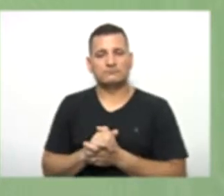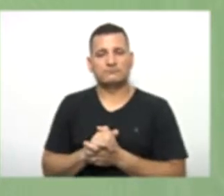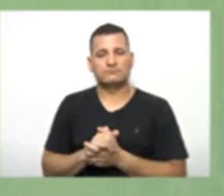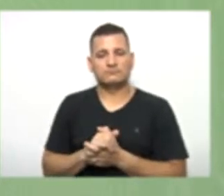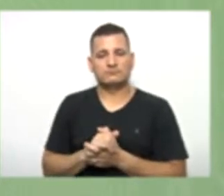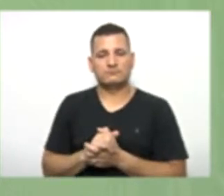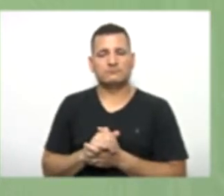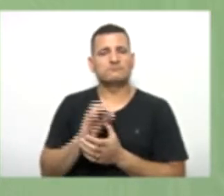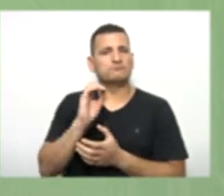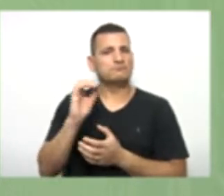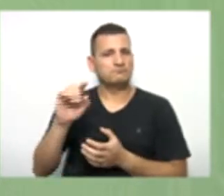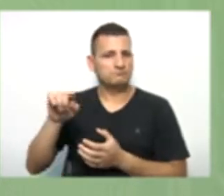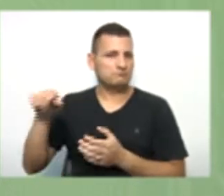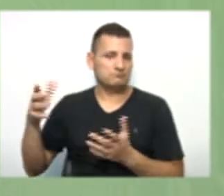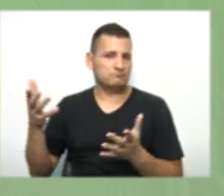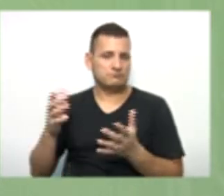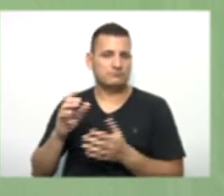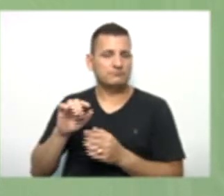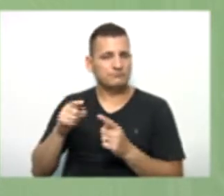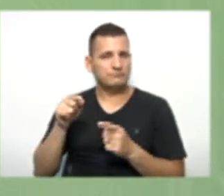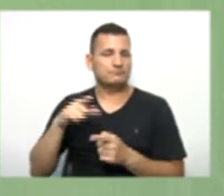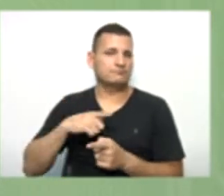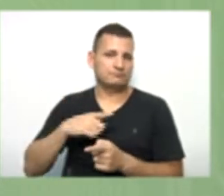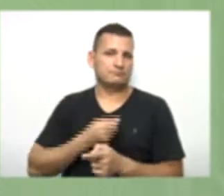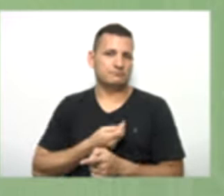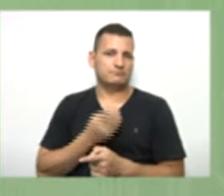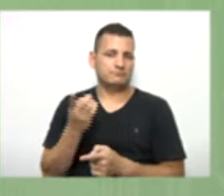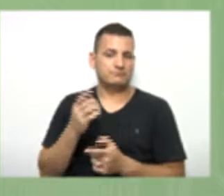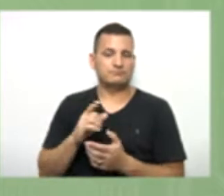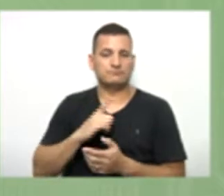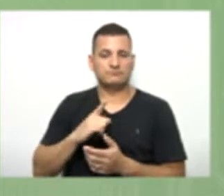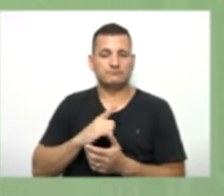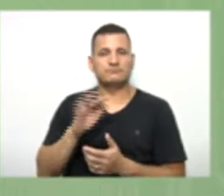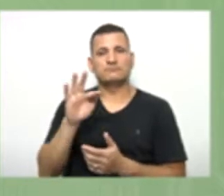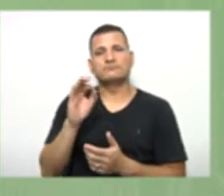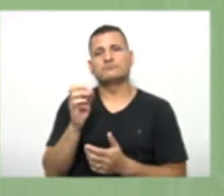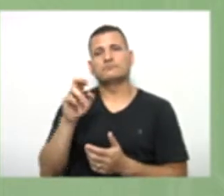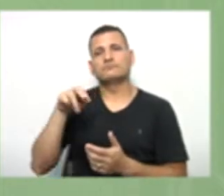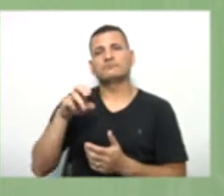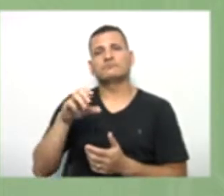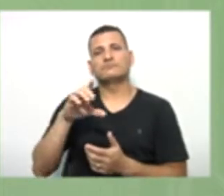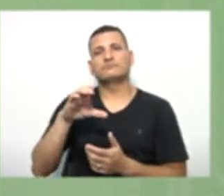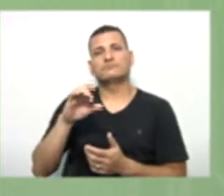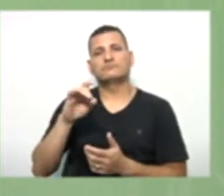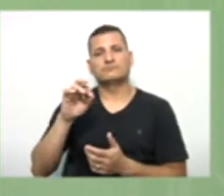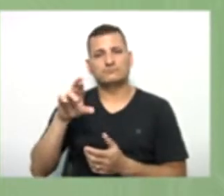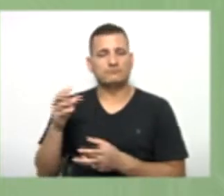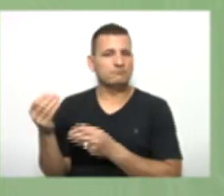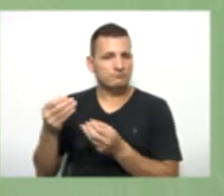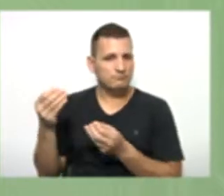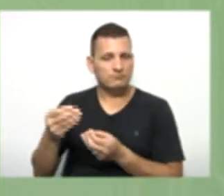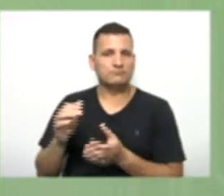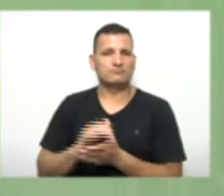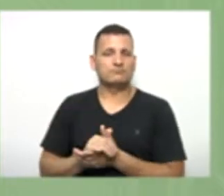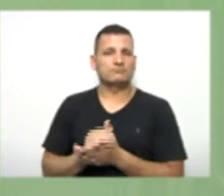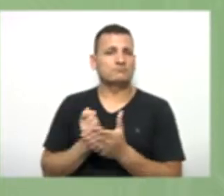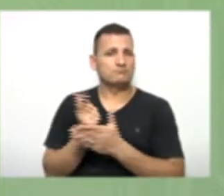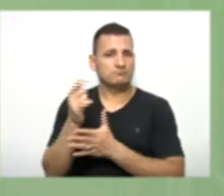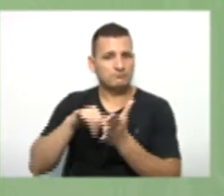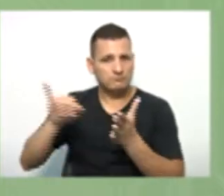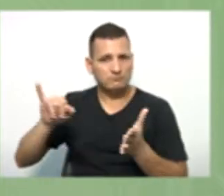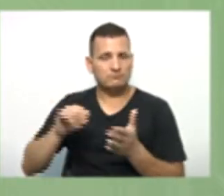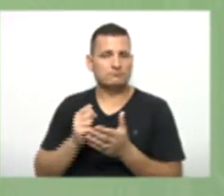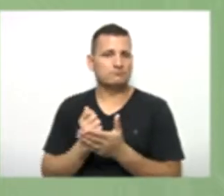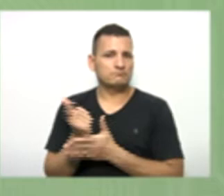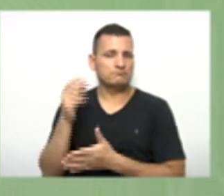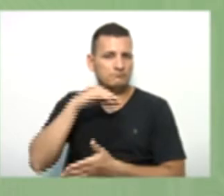zero, mas elas existem. Nós temos os fornecedores, salários a pagar, impostos a pagar.